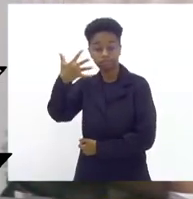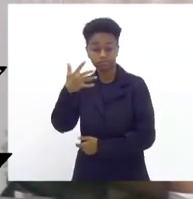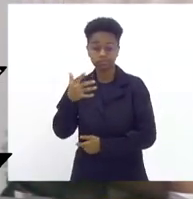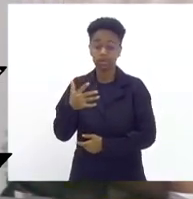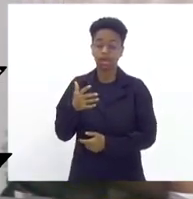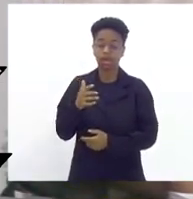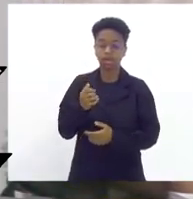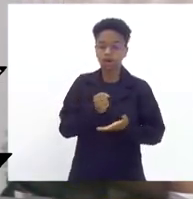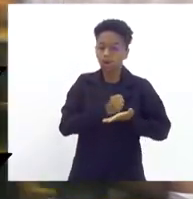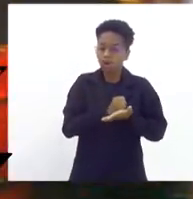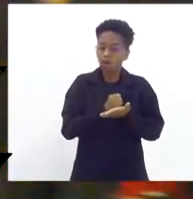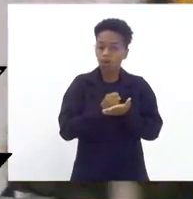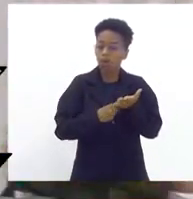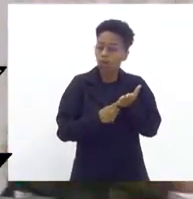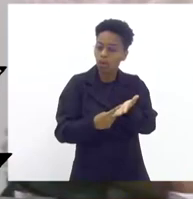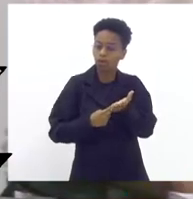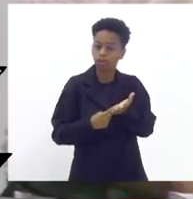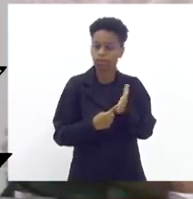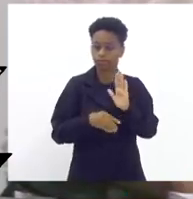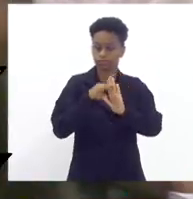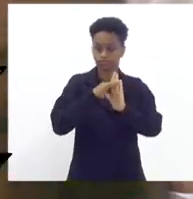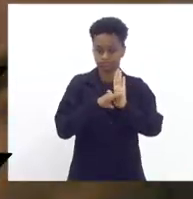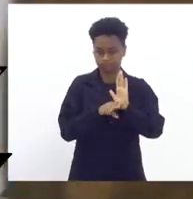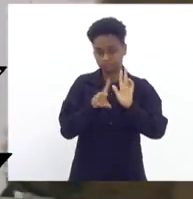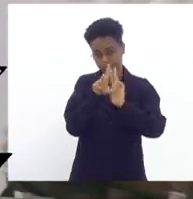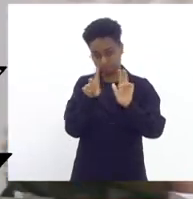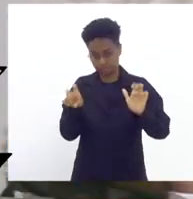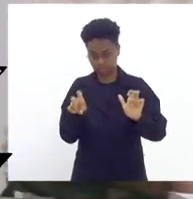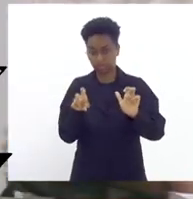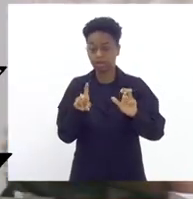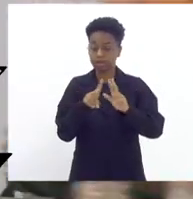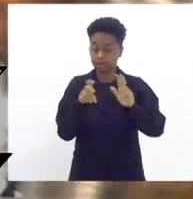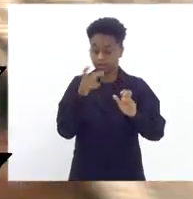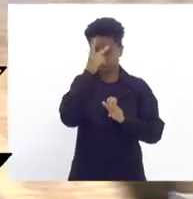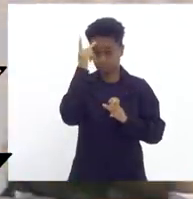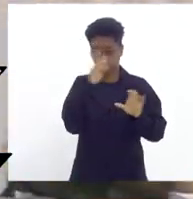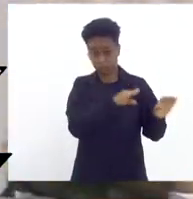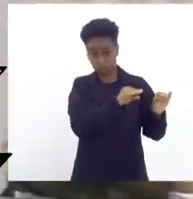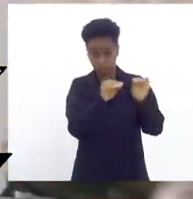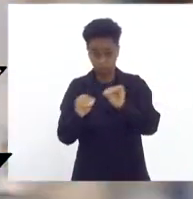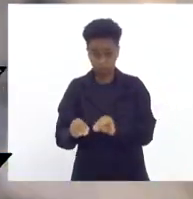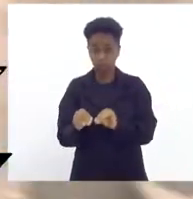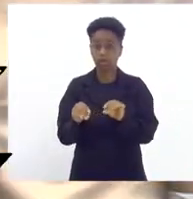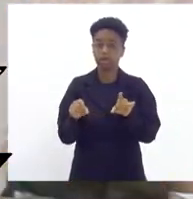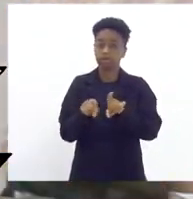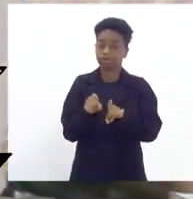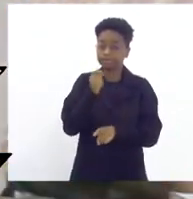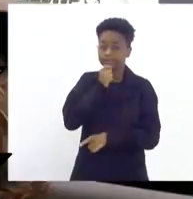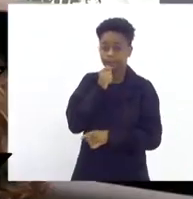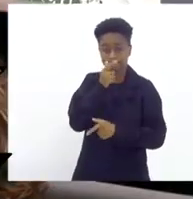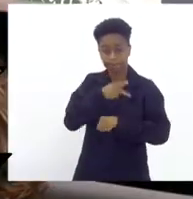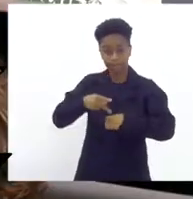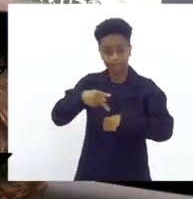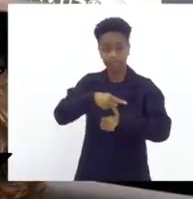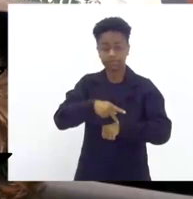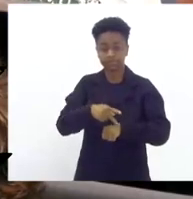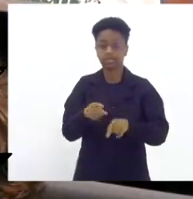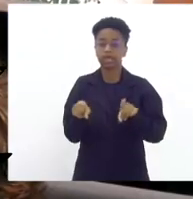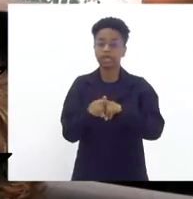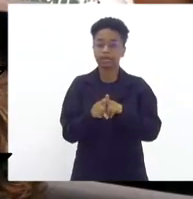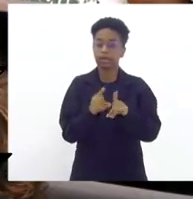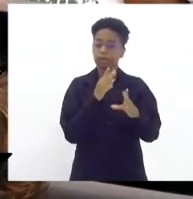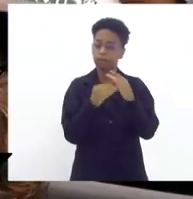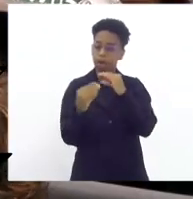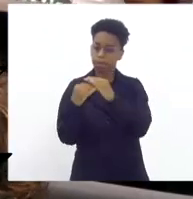comprometer imediatamente com essa pauta a pauta dos Migrantes a pátrias e refugiados para nós